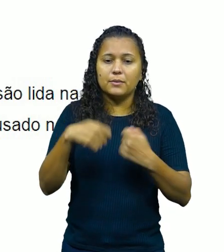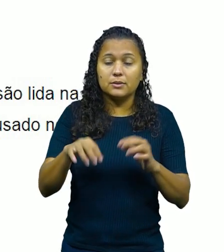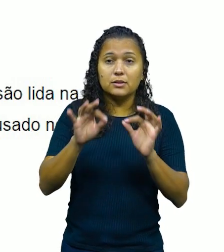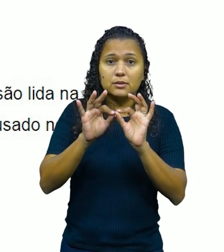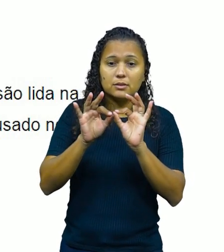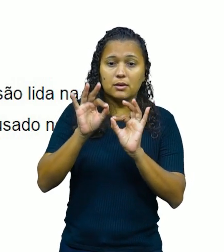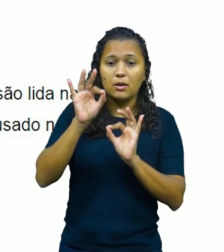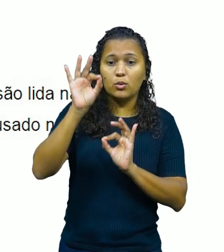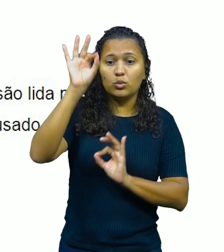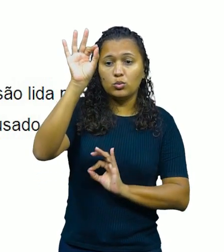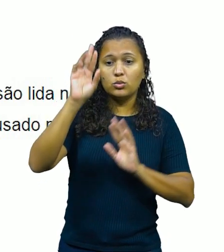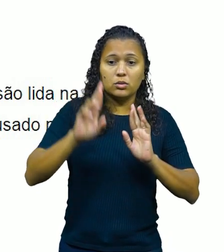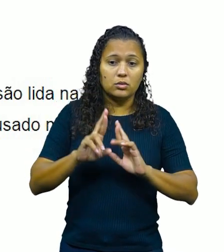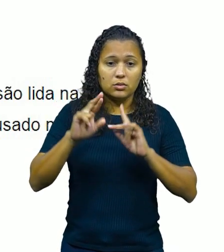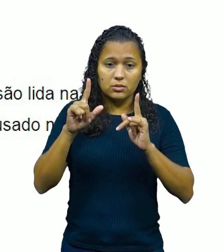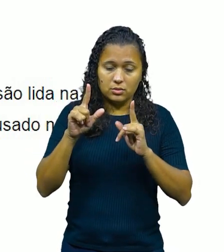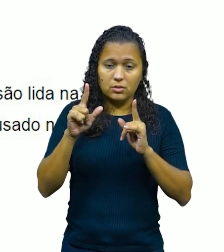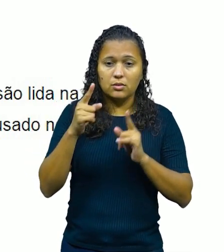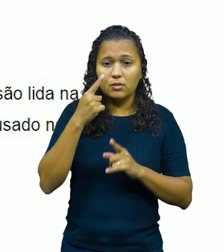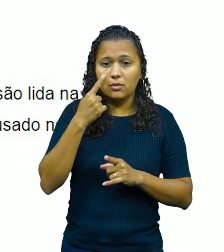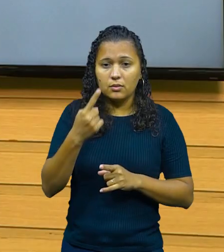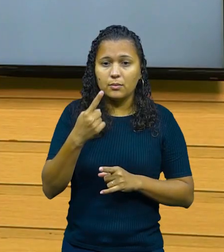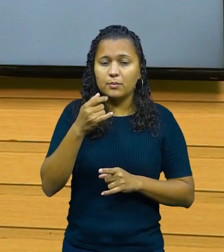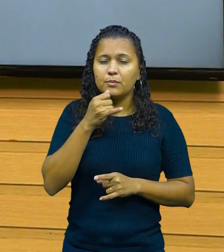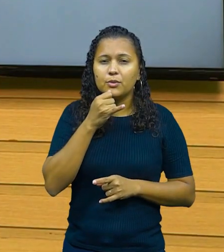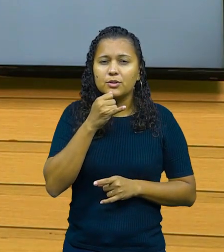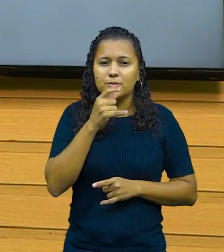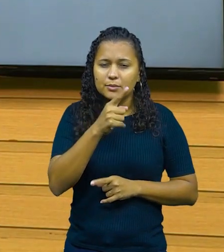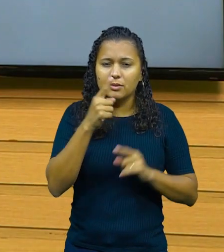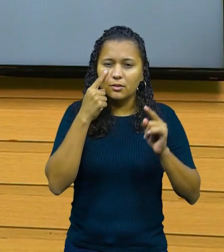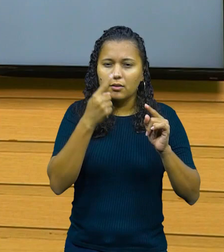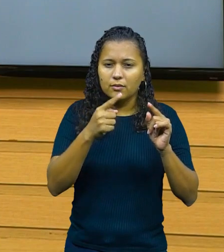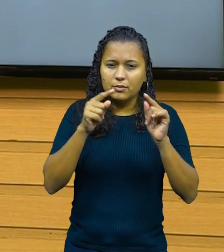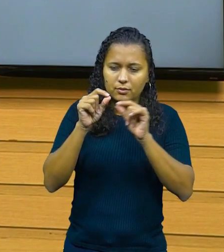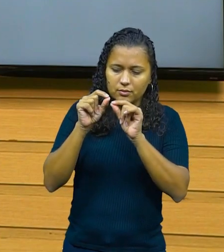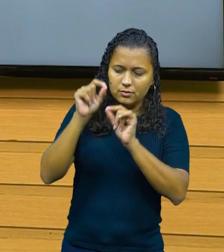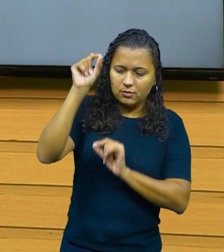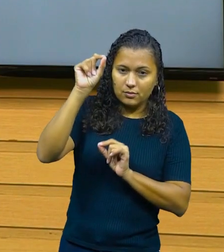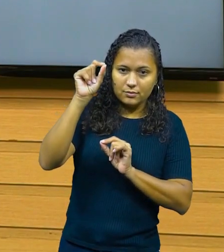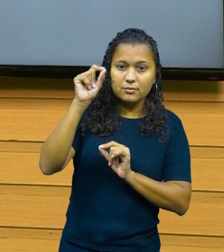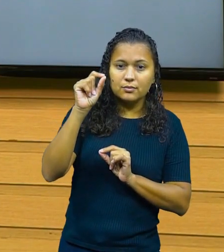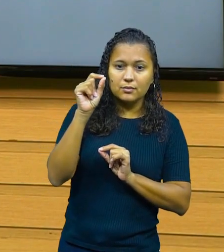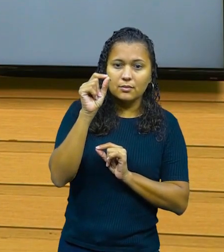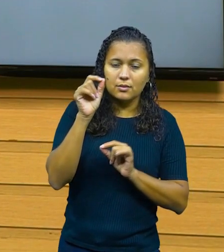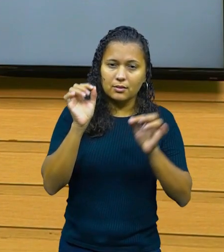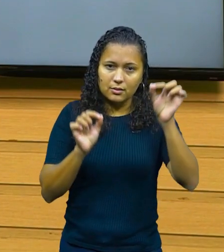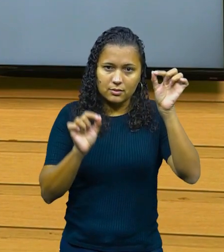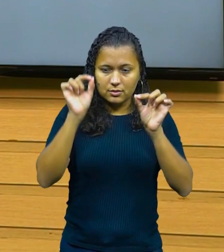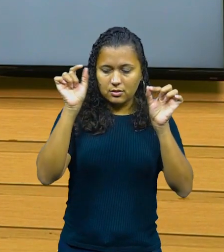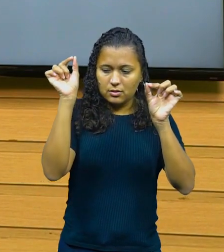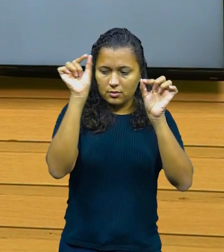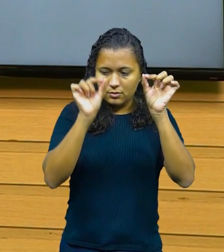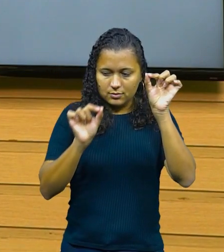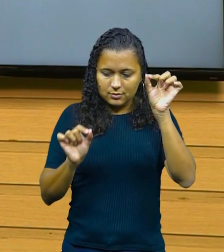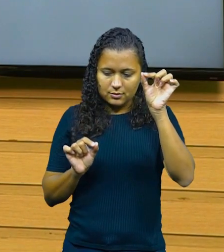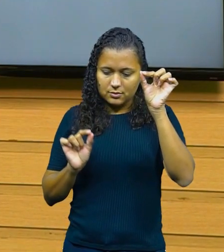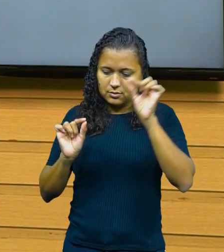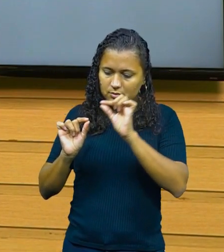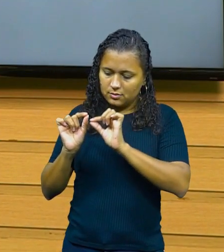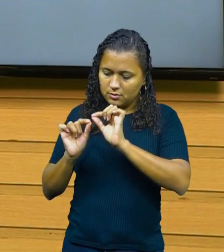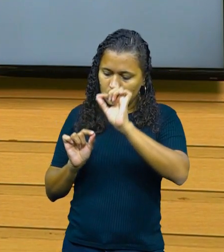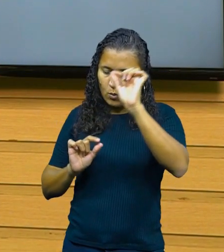tenha a altura da diferença de pressão lida na escala. Então, aqui a gente vai verificar essa altura através aqui do segundo tubo